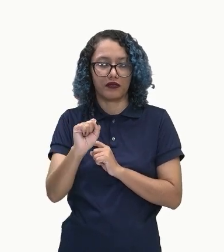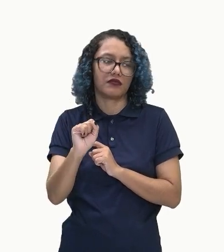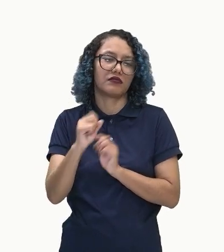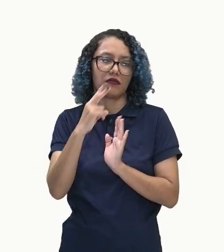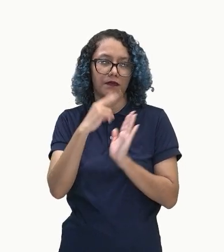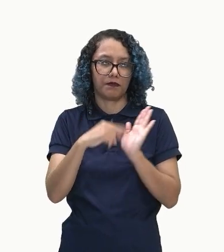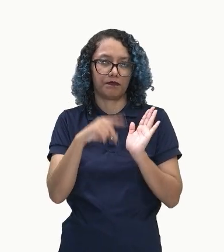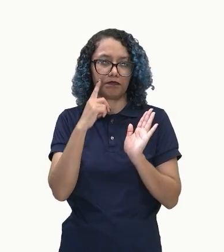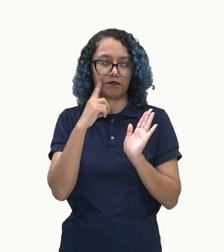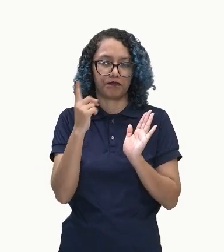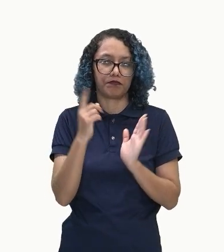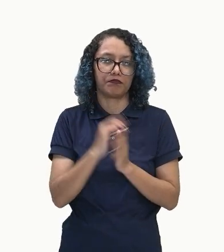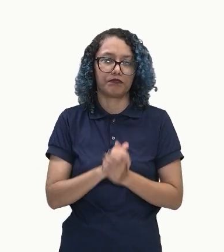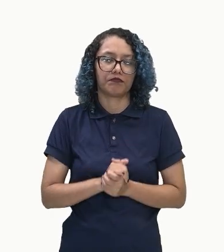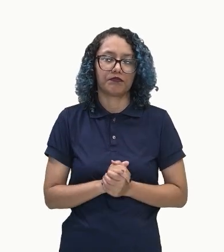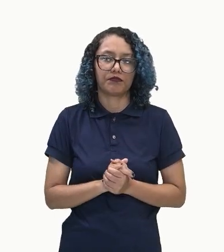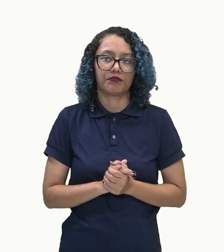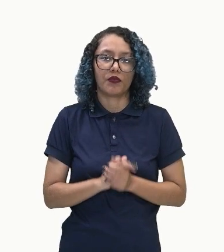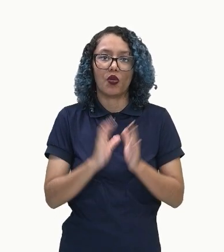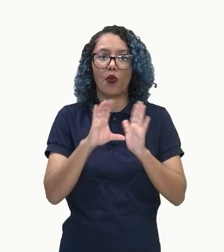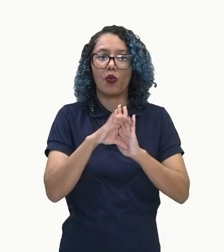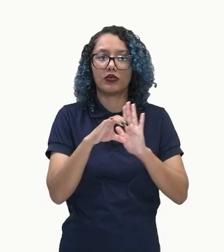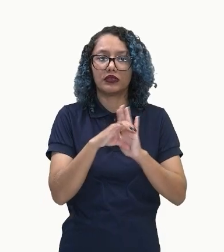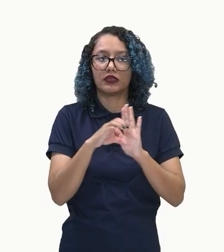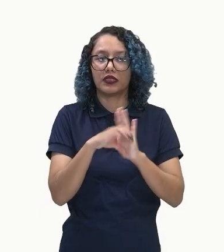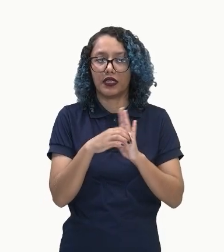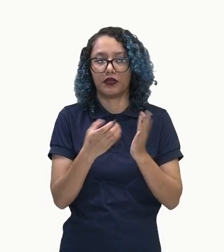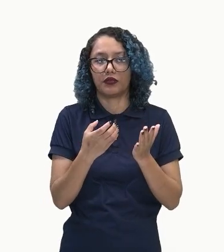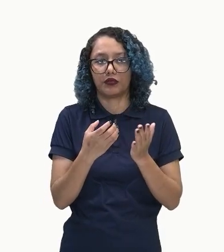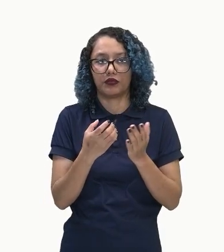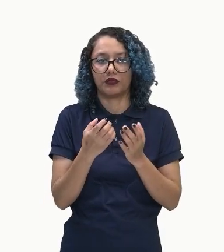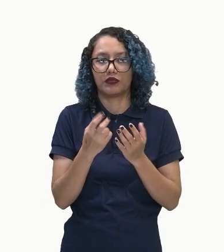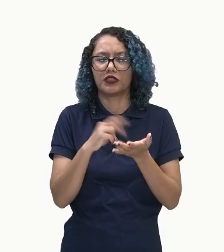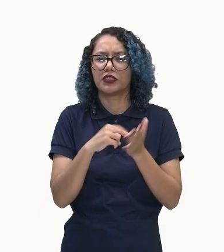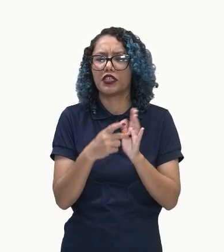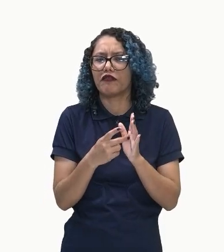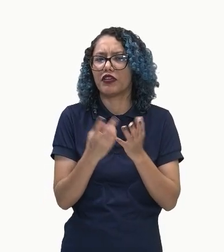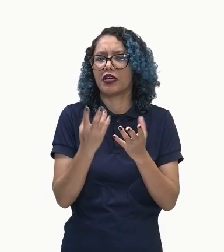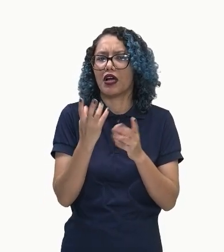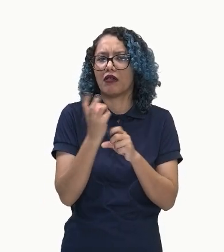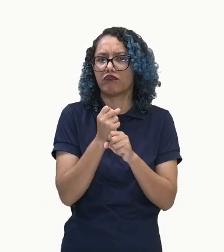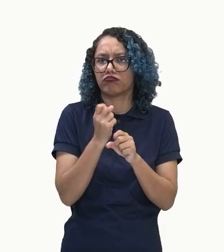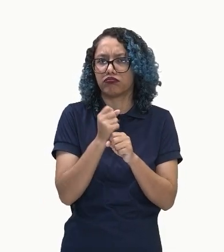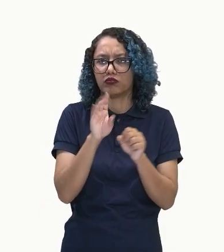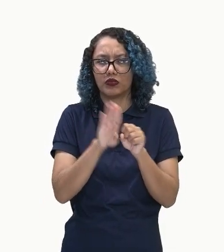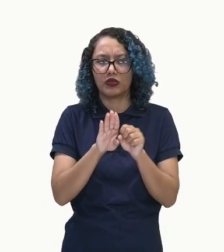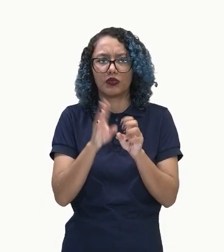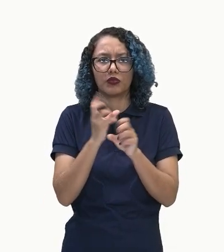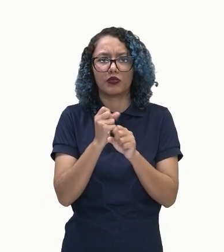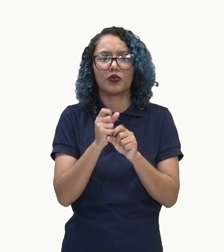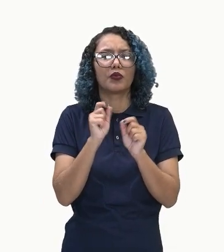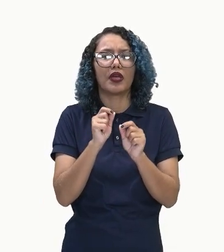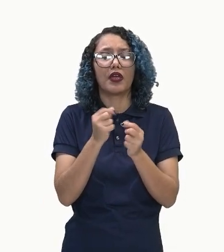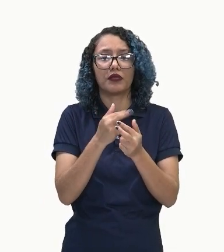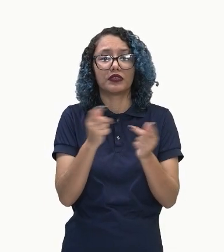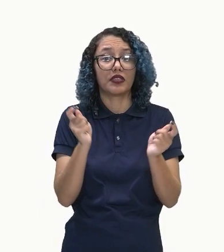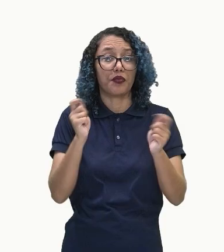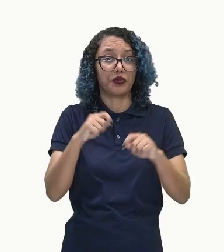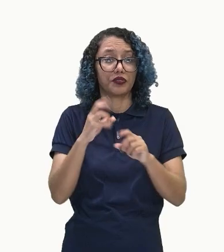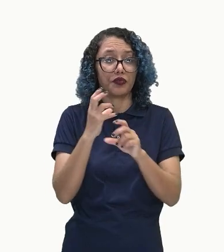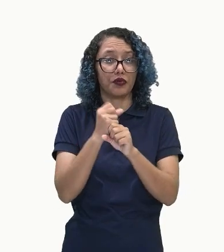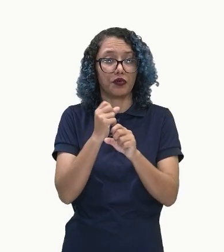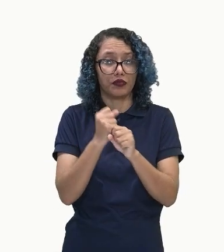Então, definição, né? Do que é substantivos contáveis. Coisas que podem ser contadas como